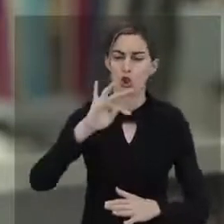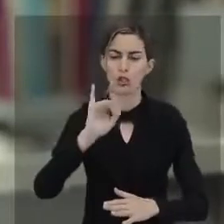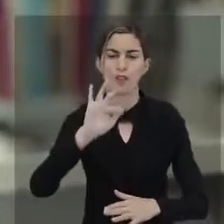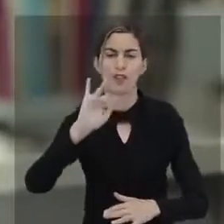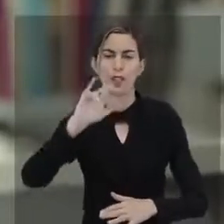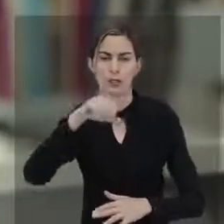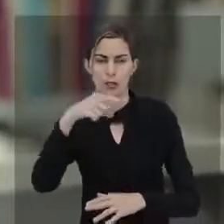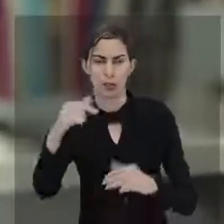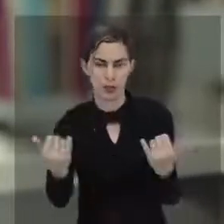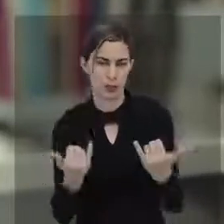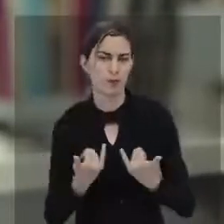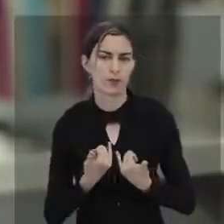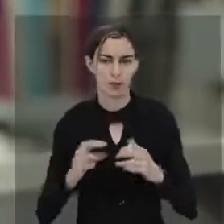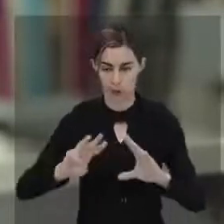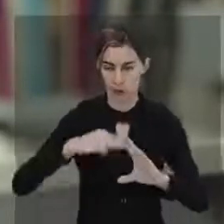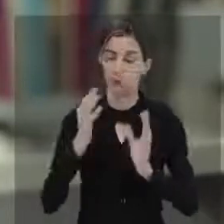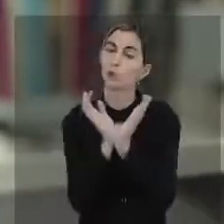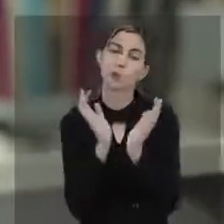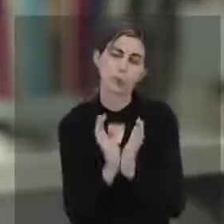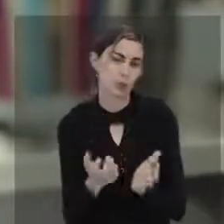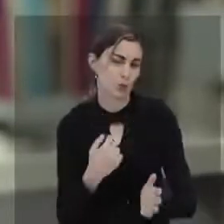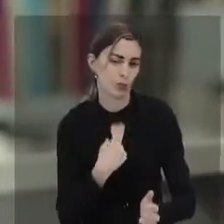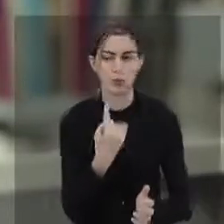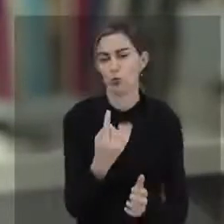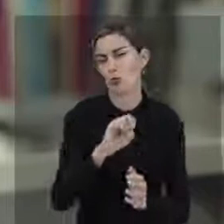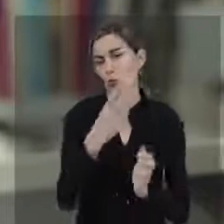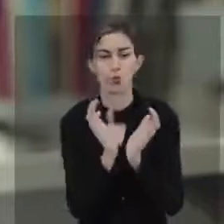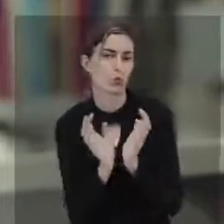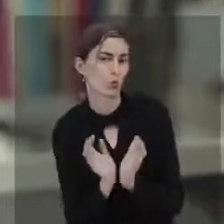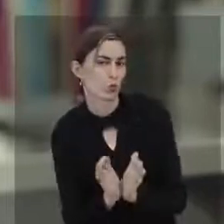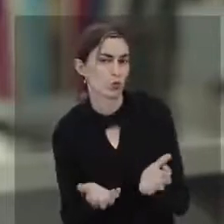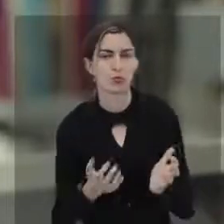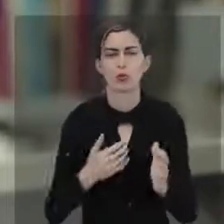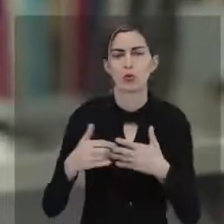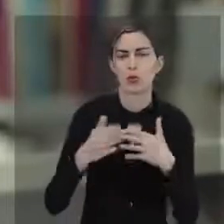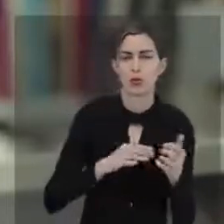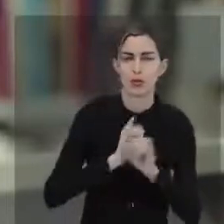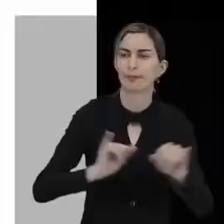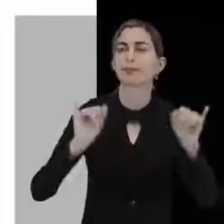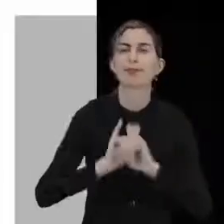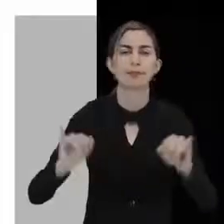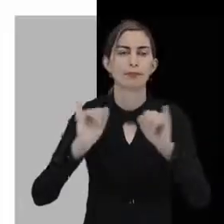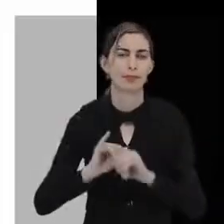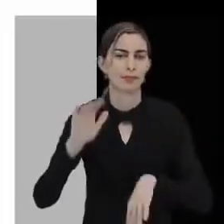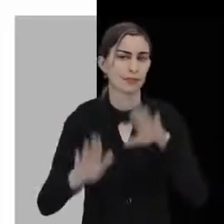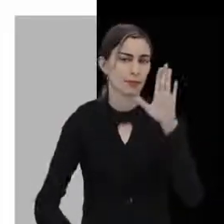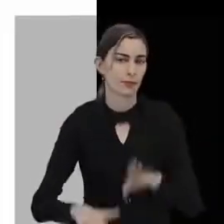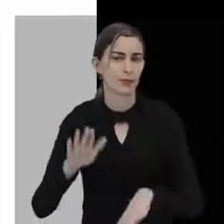usuário, e notificação para um grupo de usuários, ou notificação para todos os usuários da sua aplicação. Vai depender aí da